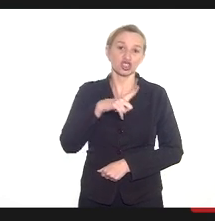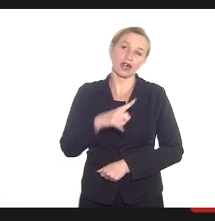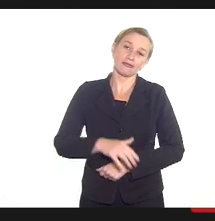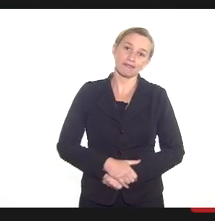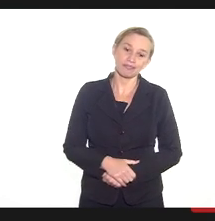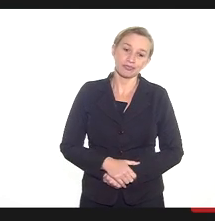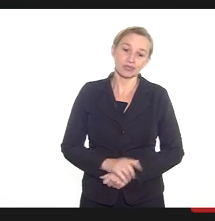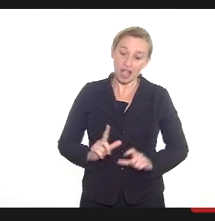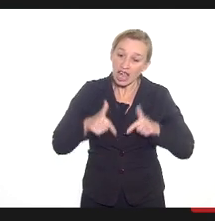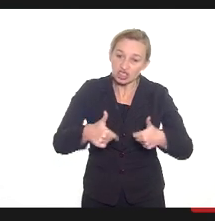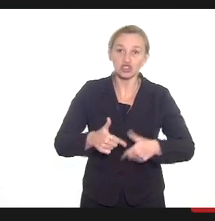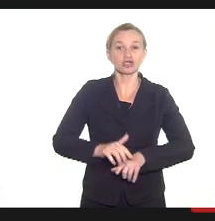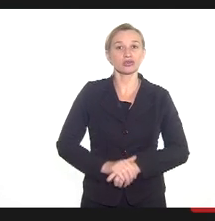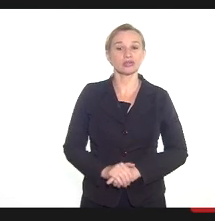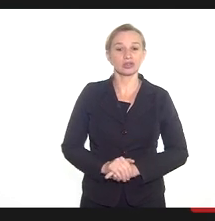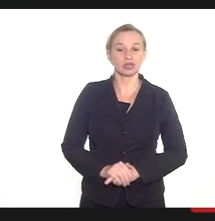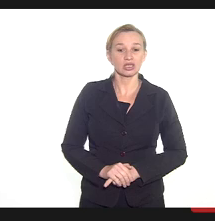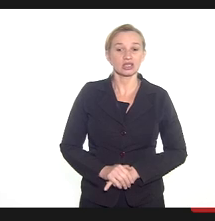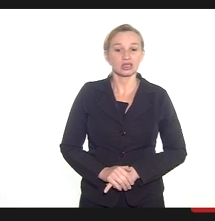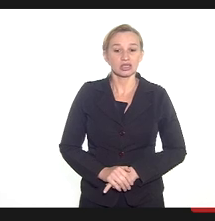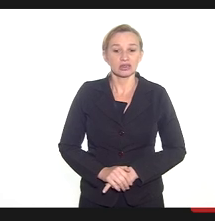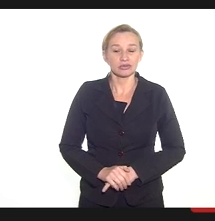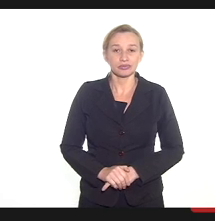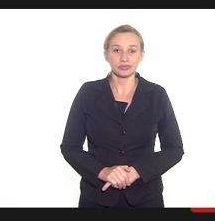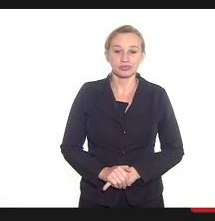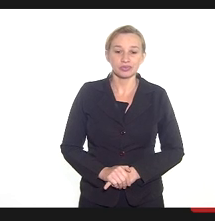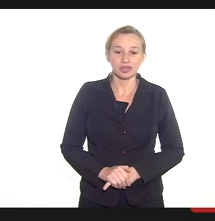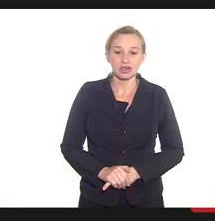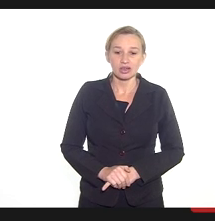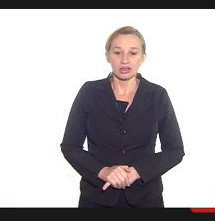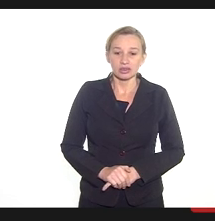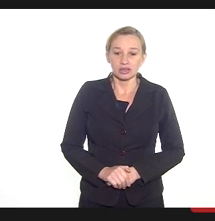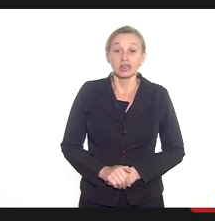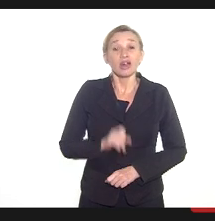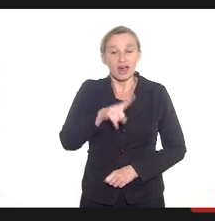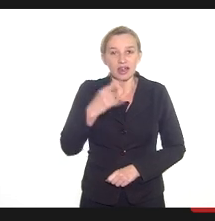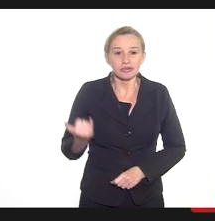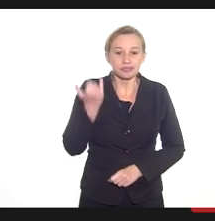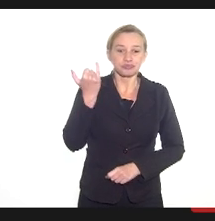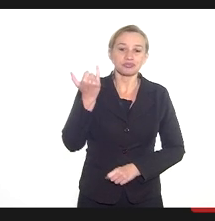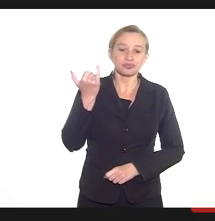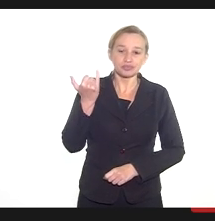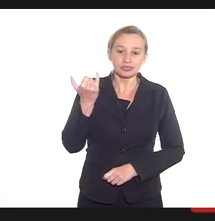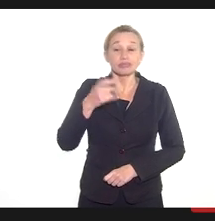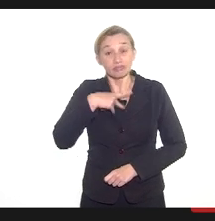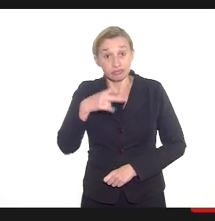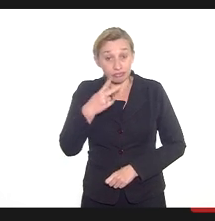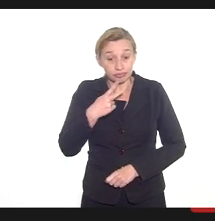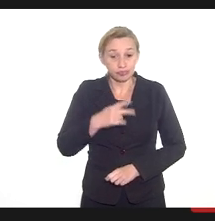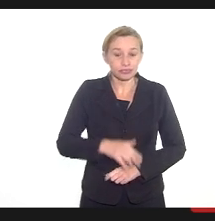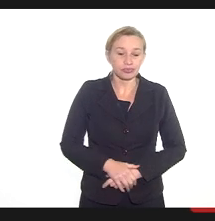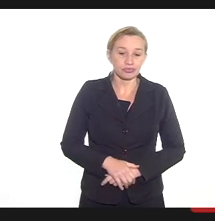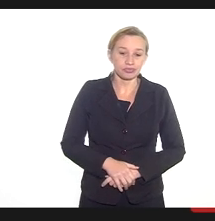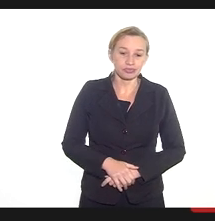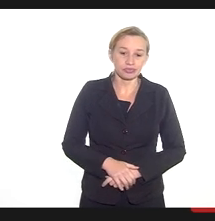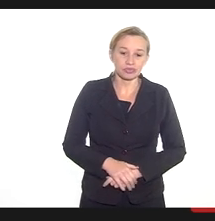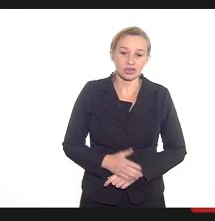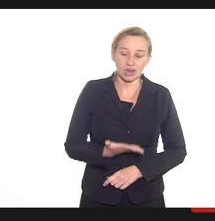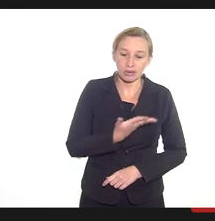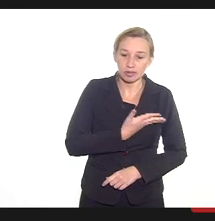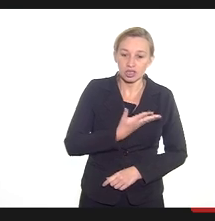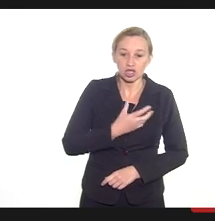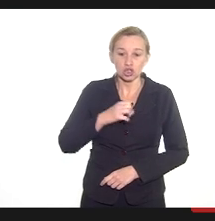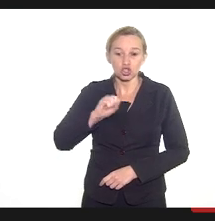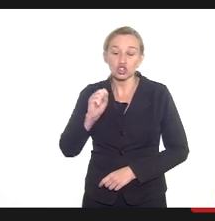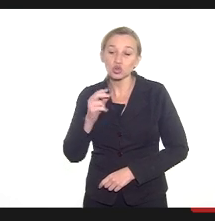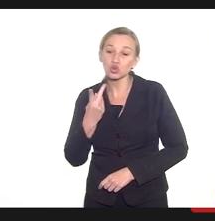ter voz ativa, ter voz nas decisões. É muito importante a fala da nossa companheira Chuma, que